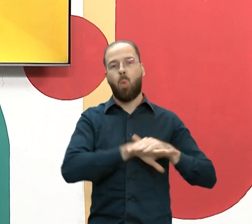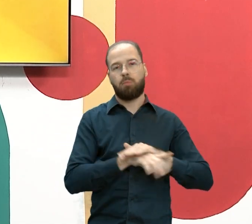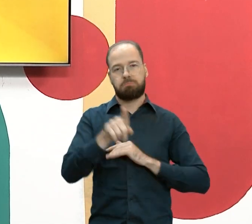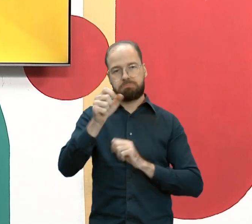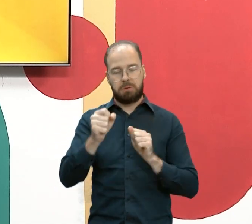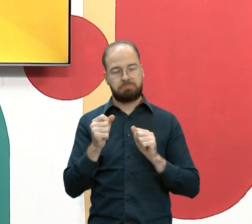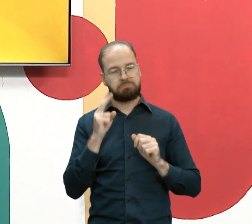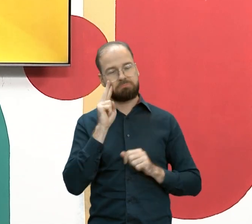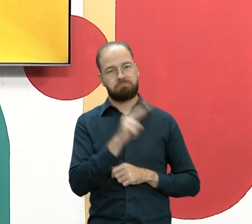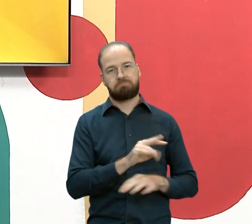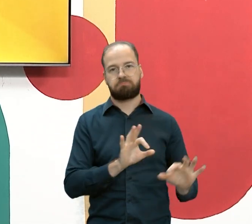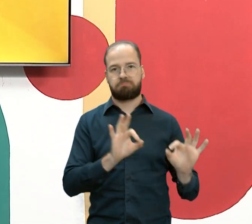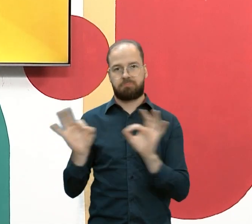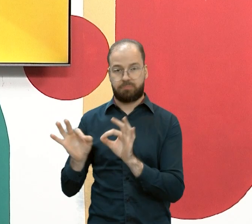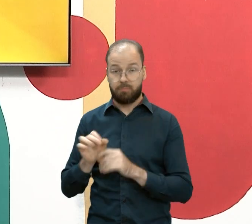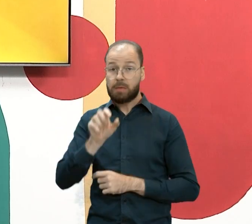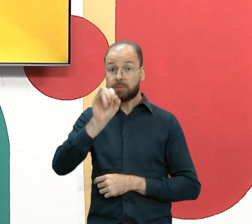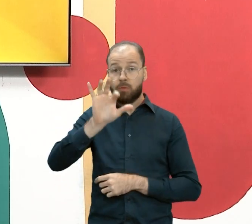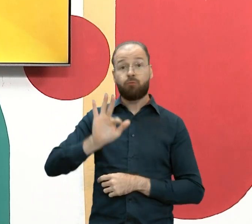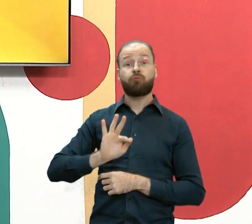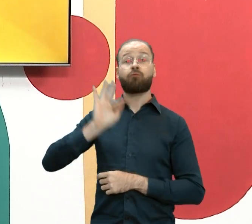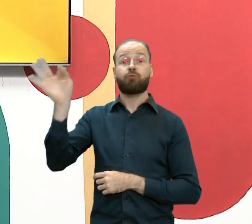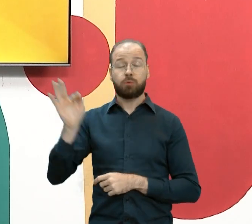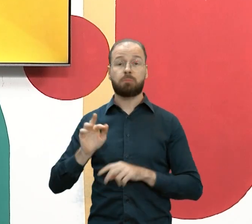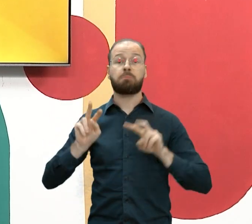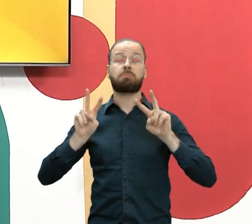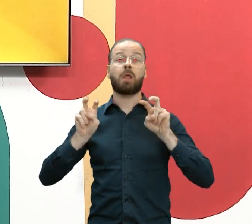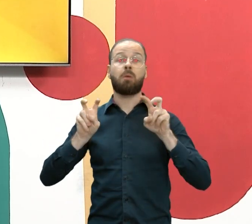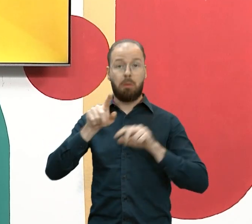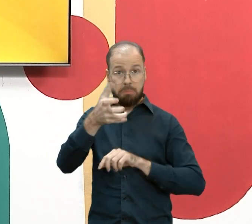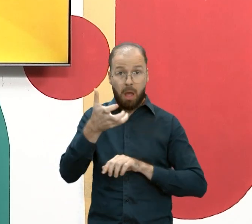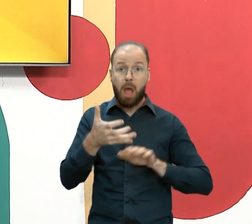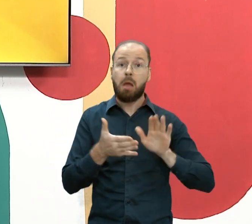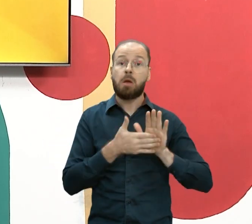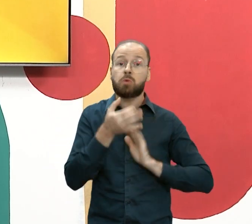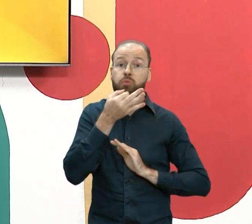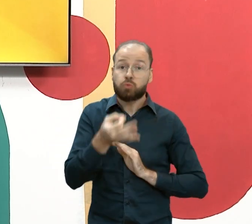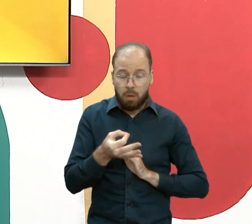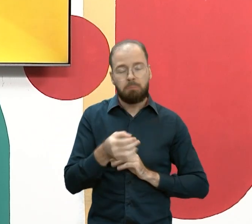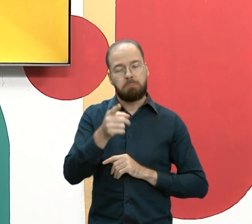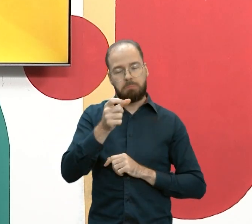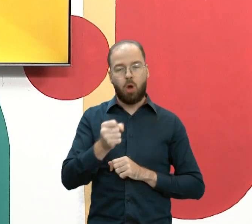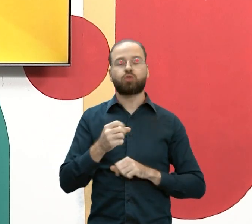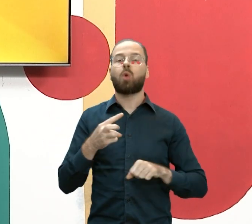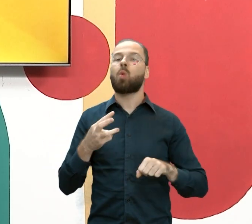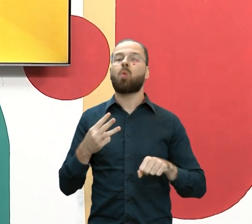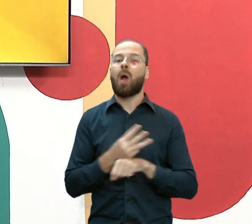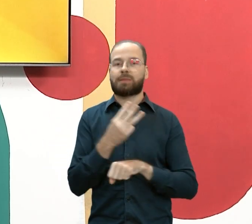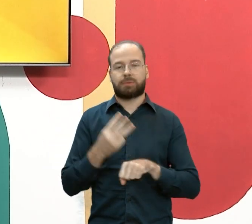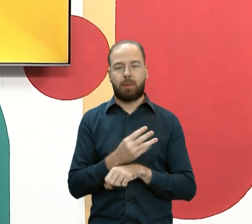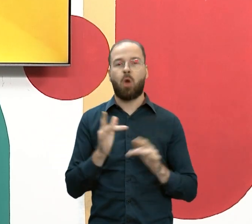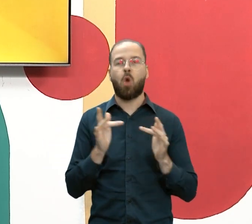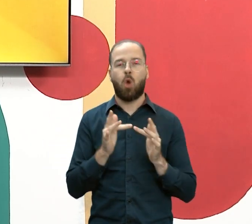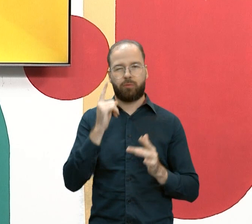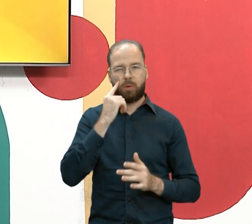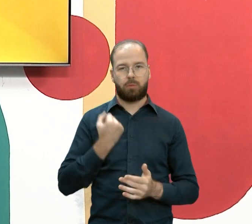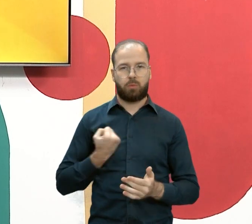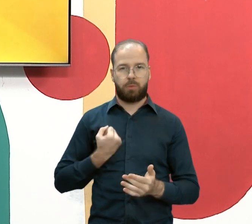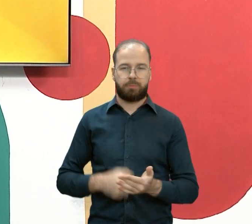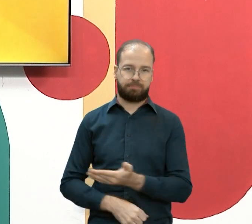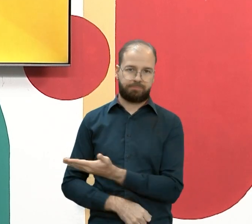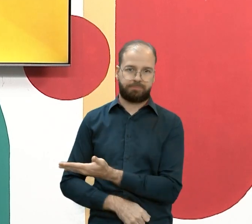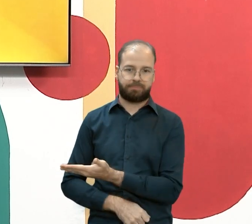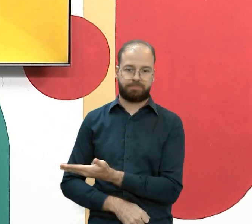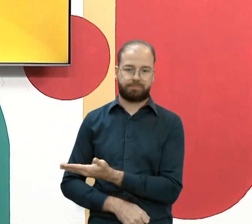quiser sugerir alguma pauta para a gente trazer aqui no Mundo UFG, é só entrar em contato por meio do nosso WhatsApp, o